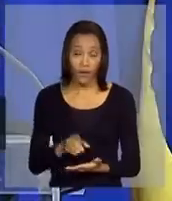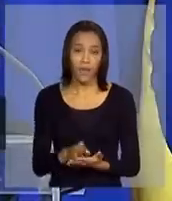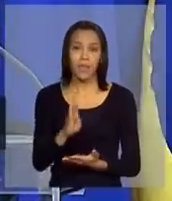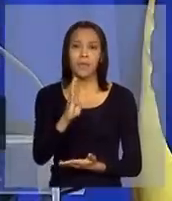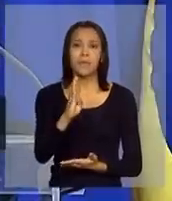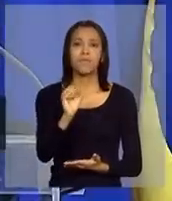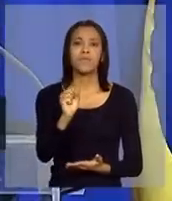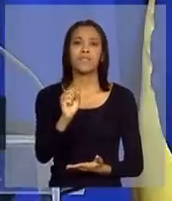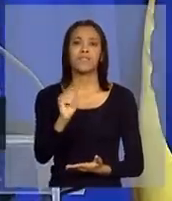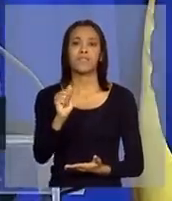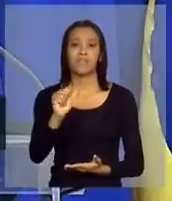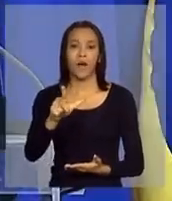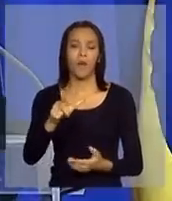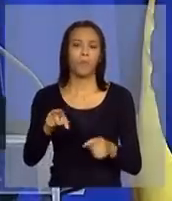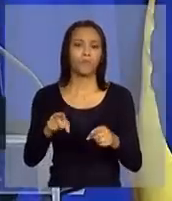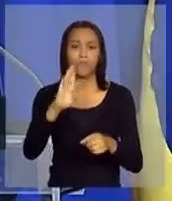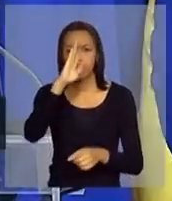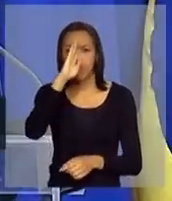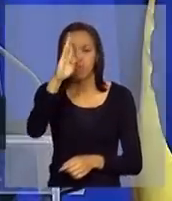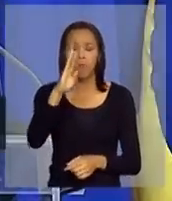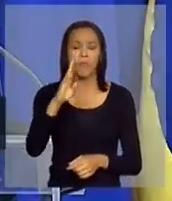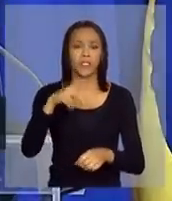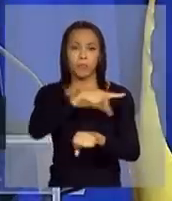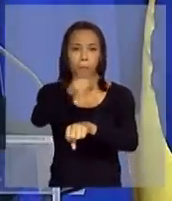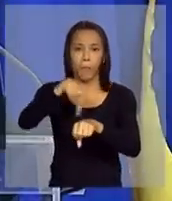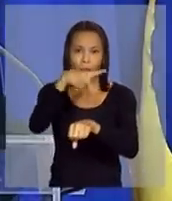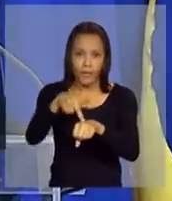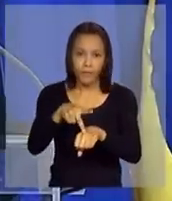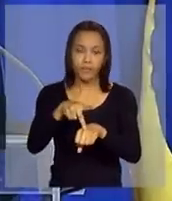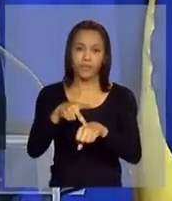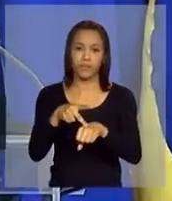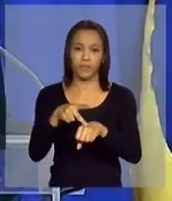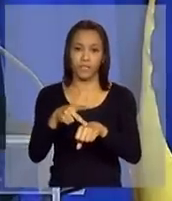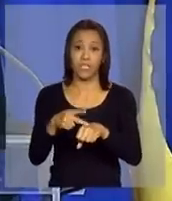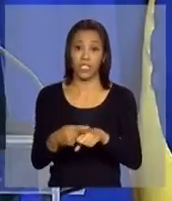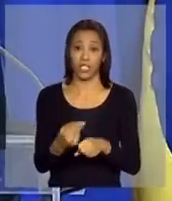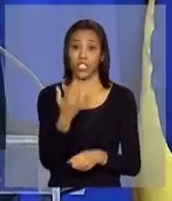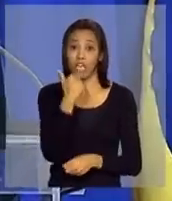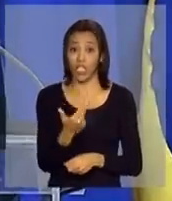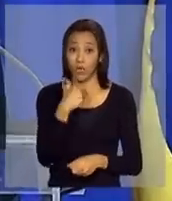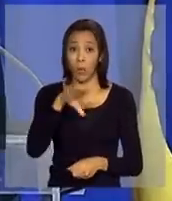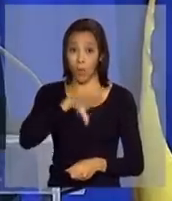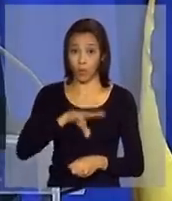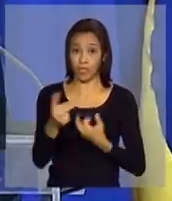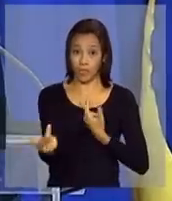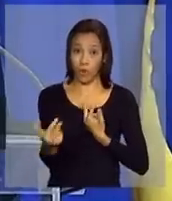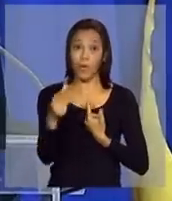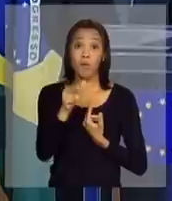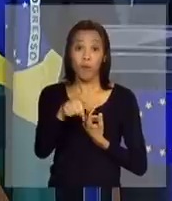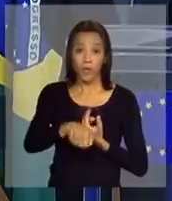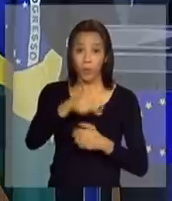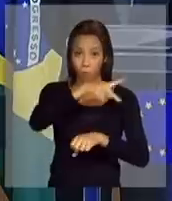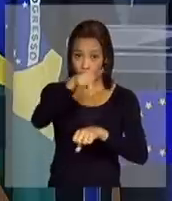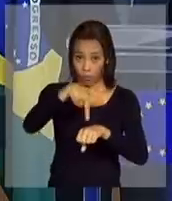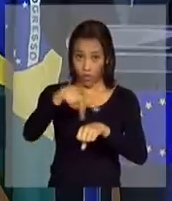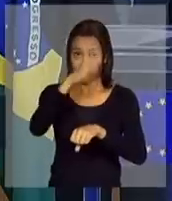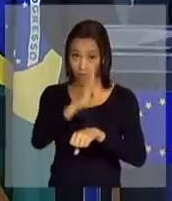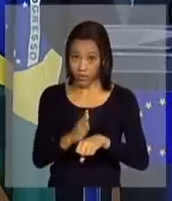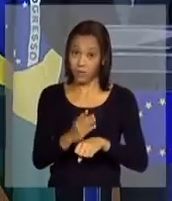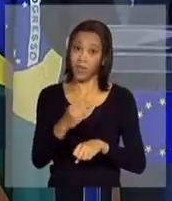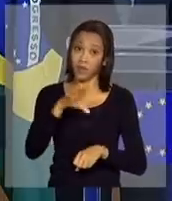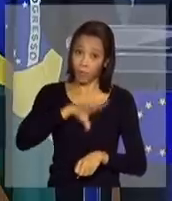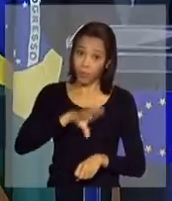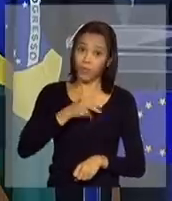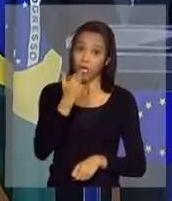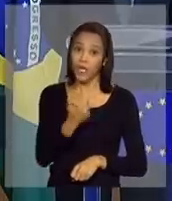países de origem e língua portuguesa, como é o caso do Brasil. Sem sombra